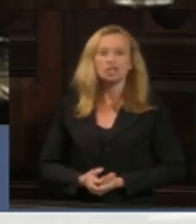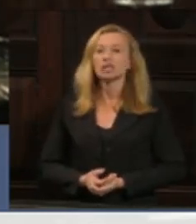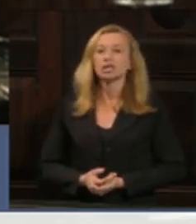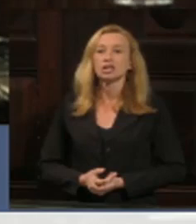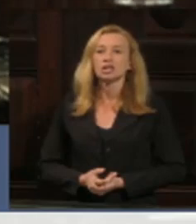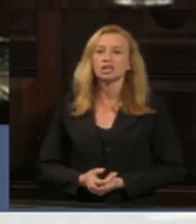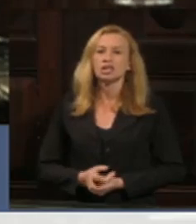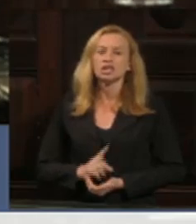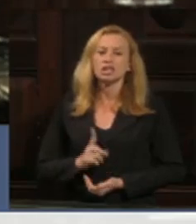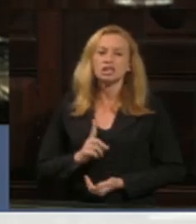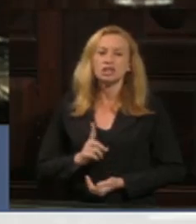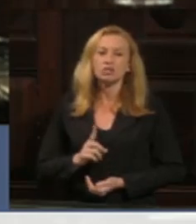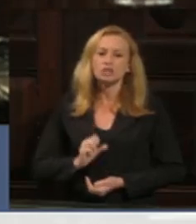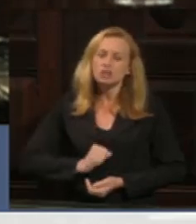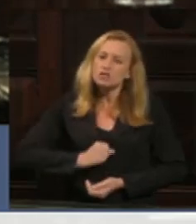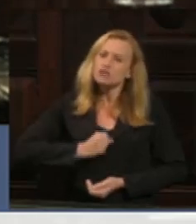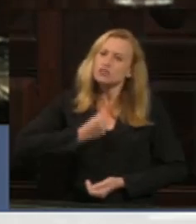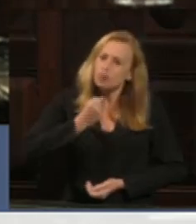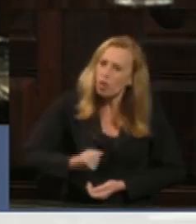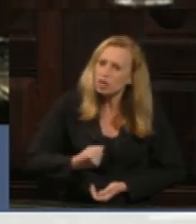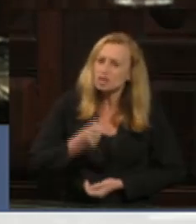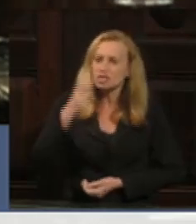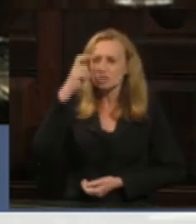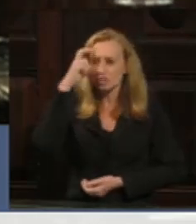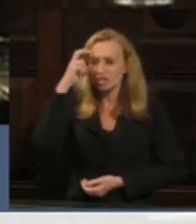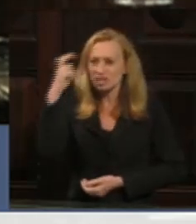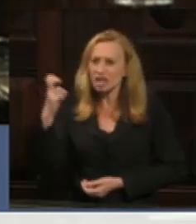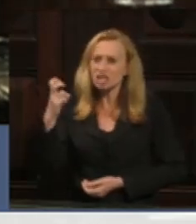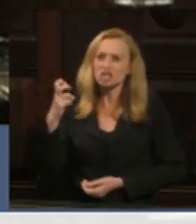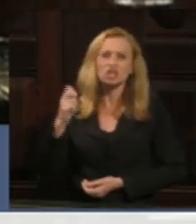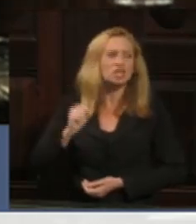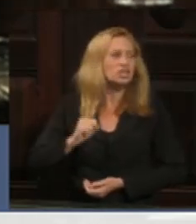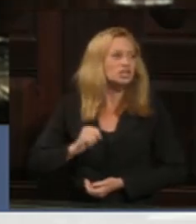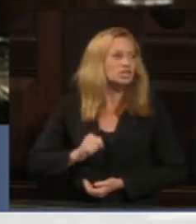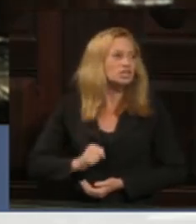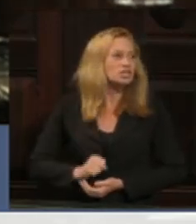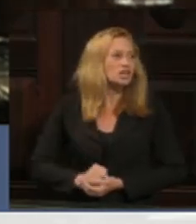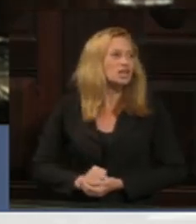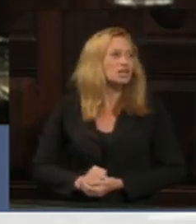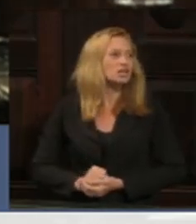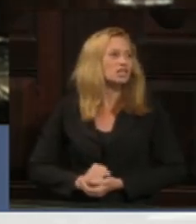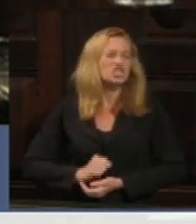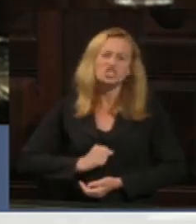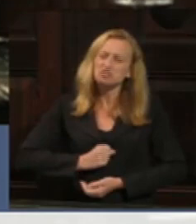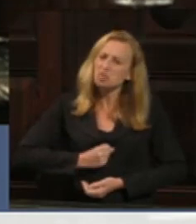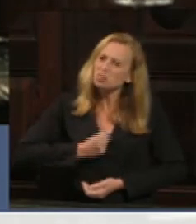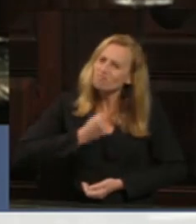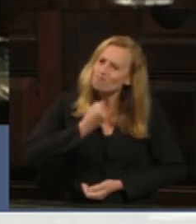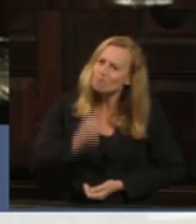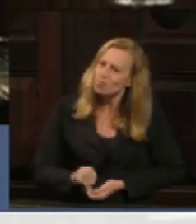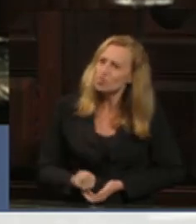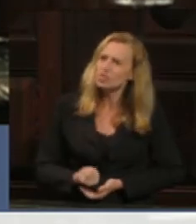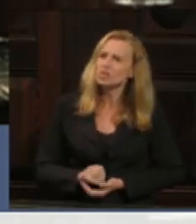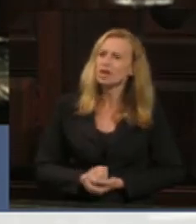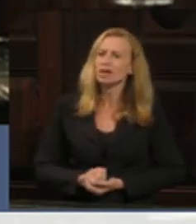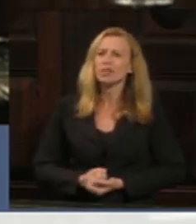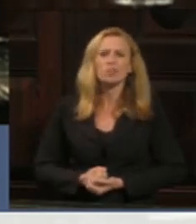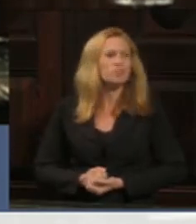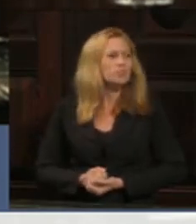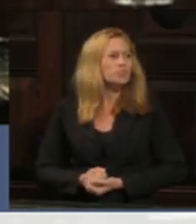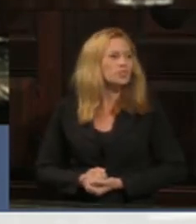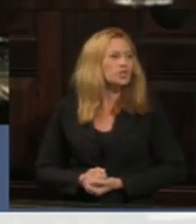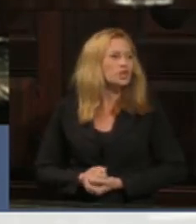à inteligência, o que se tem que dedicar, enquanto